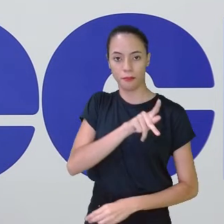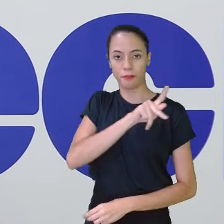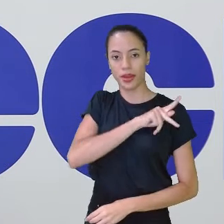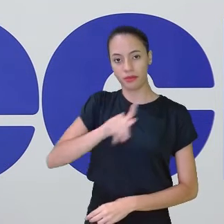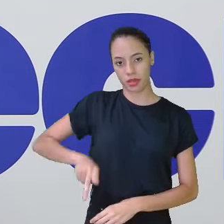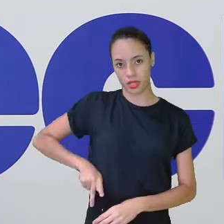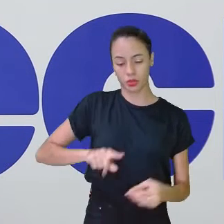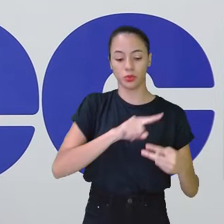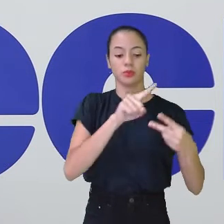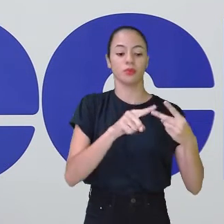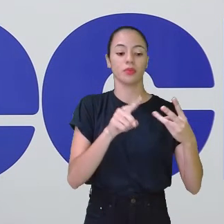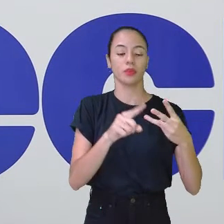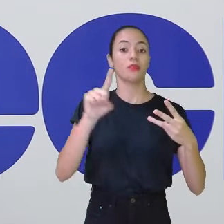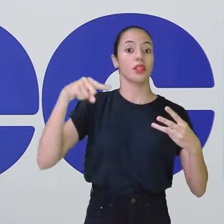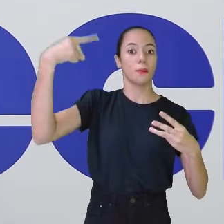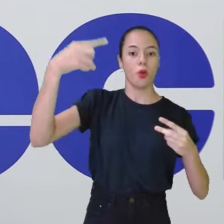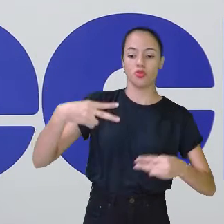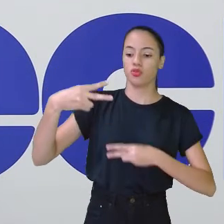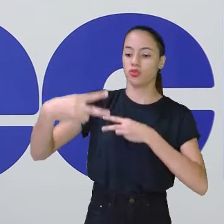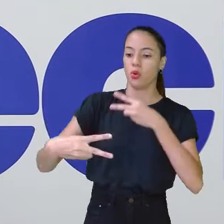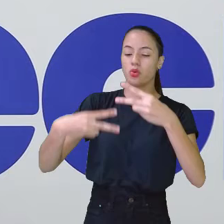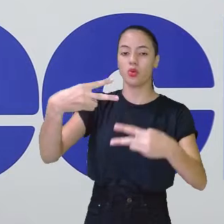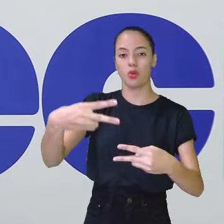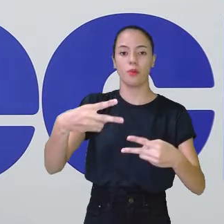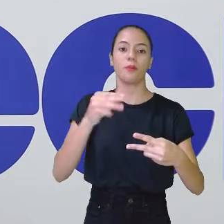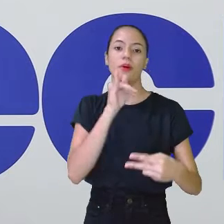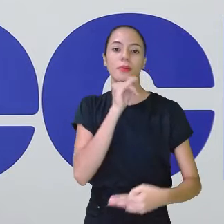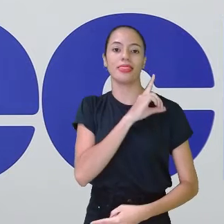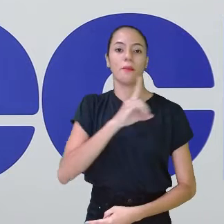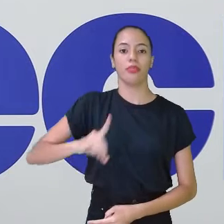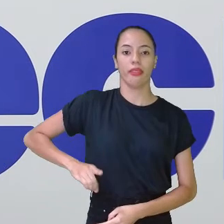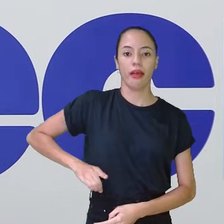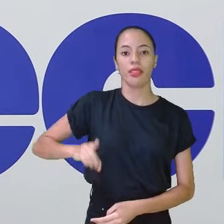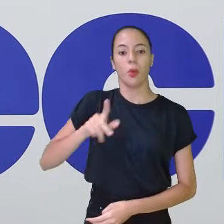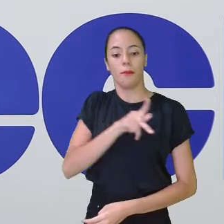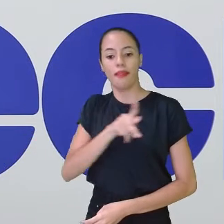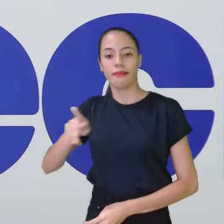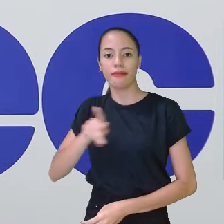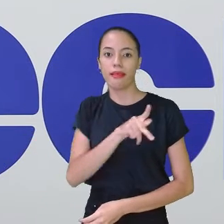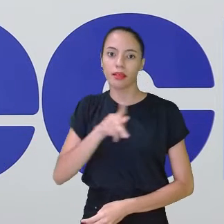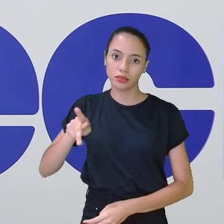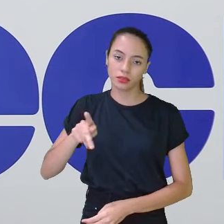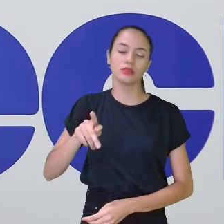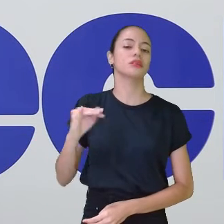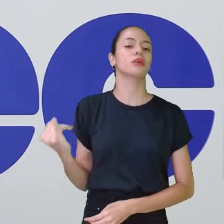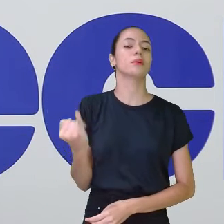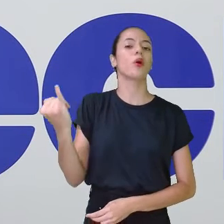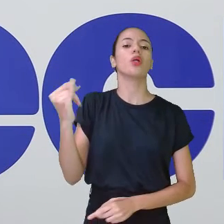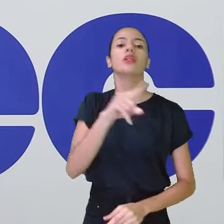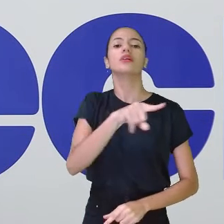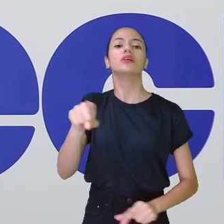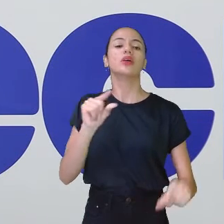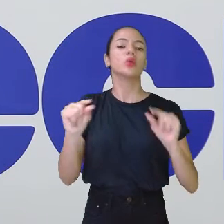vez do governador, presidente, deputado federal, senador, papapá. Enfim, aí é importante, né? Você